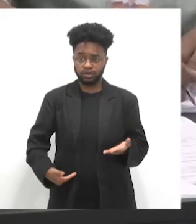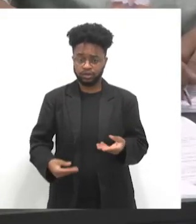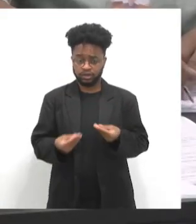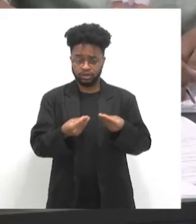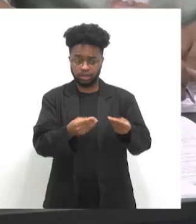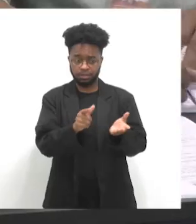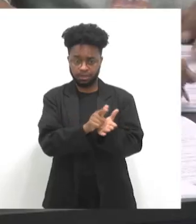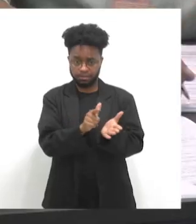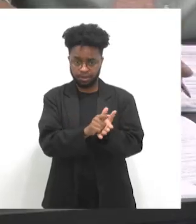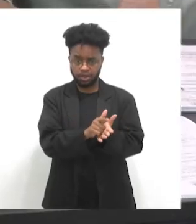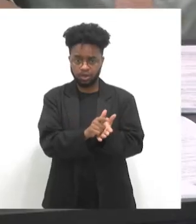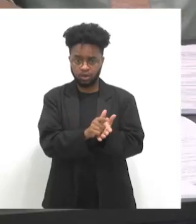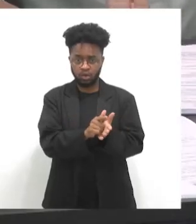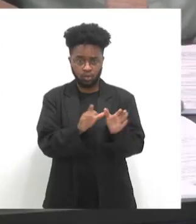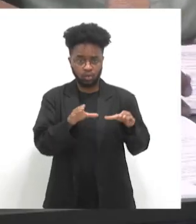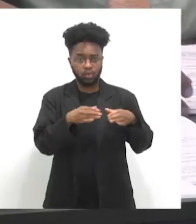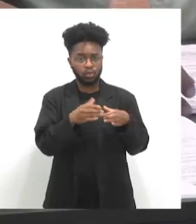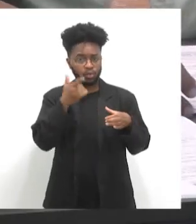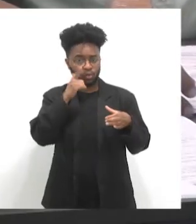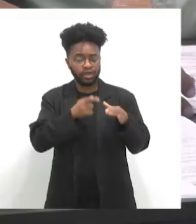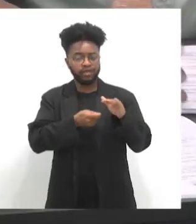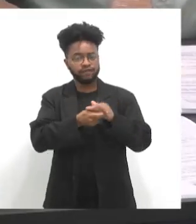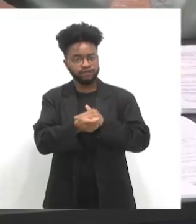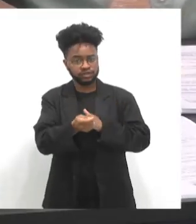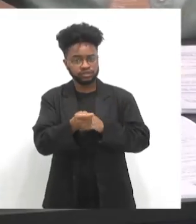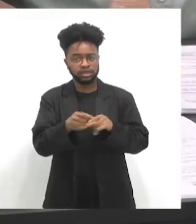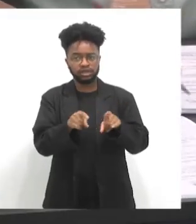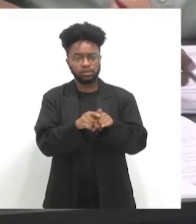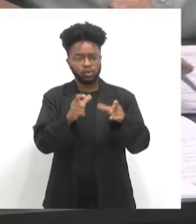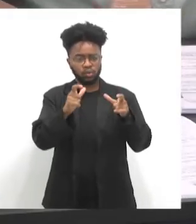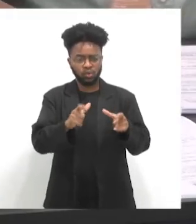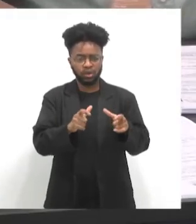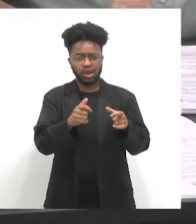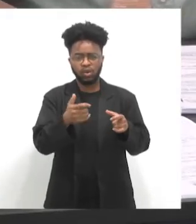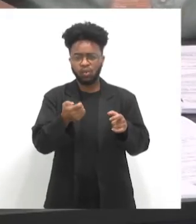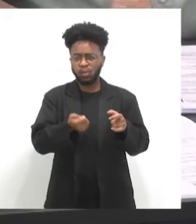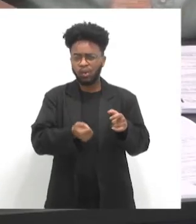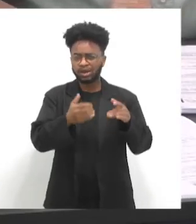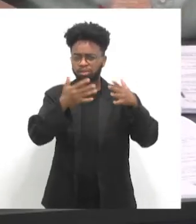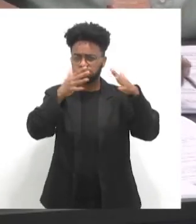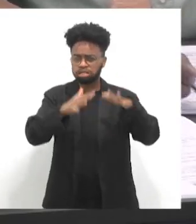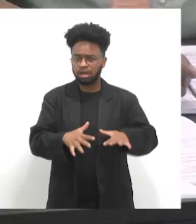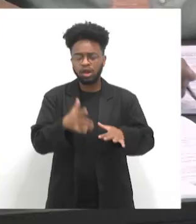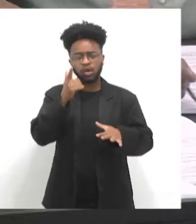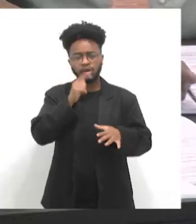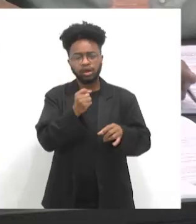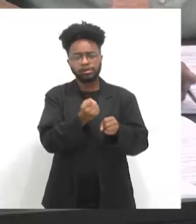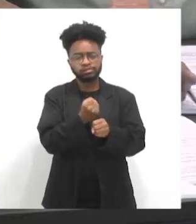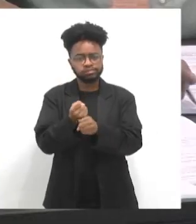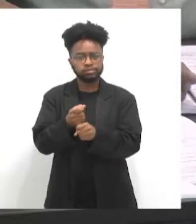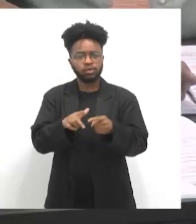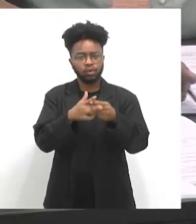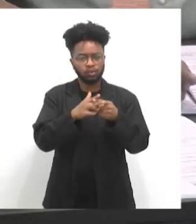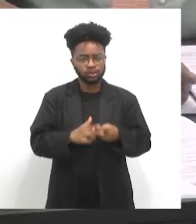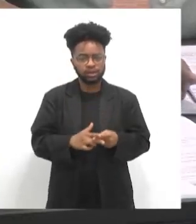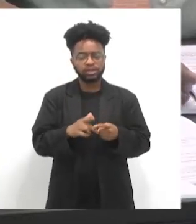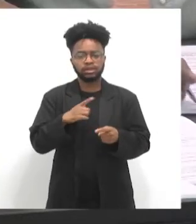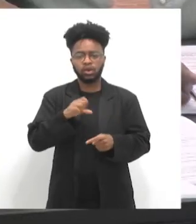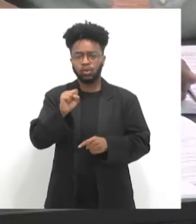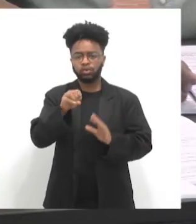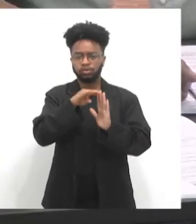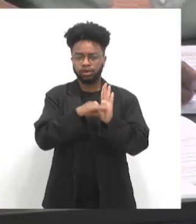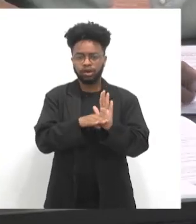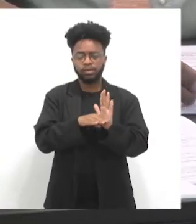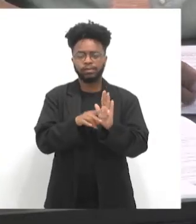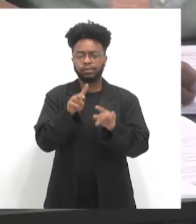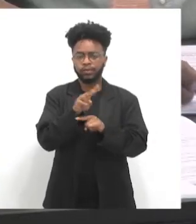provisória, o grupo consegue investir, aquilo está caindo aos pedaços, reforma tudo. Tem 8 programas de prevenção de HIV, de eu não sei